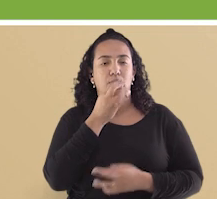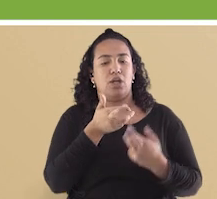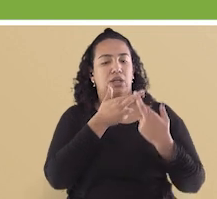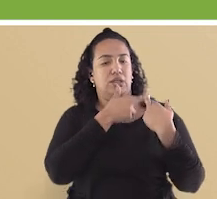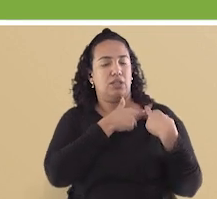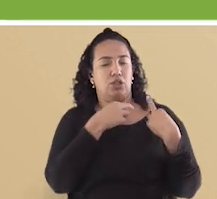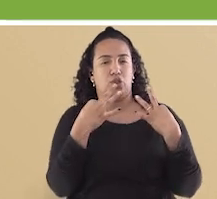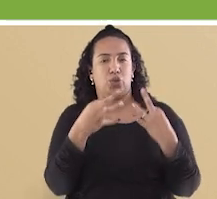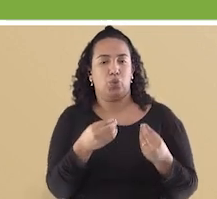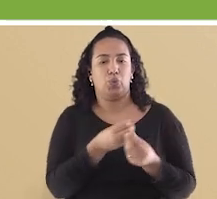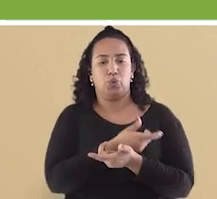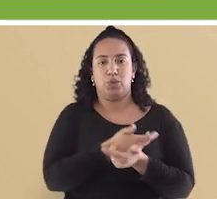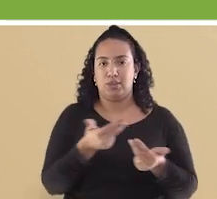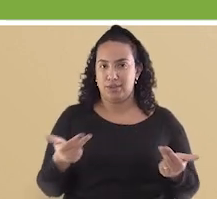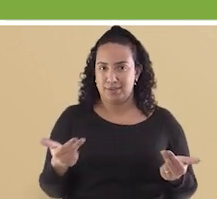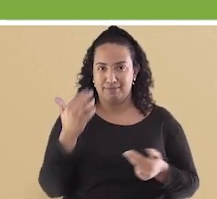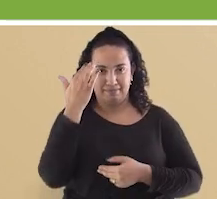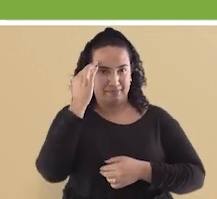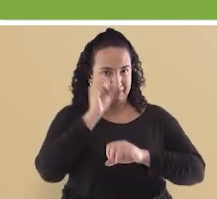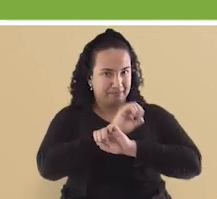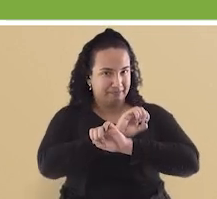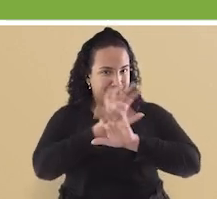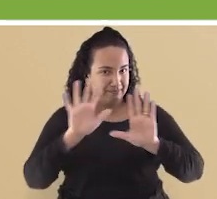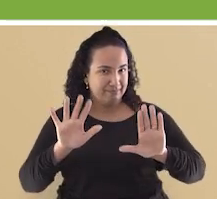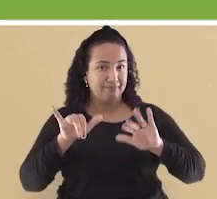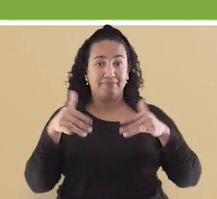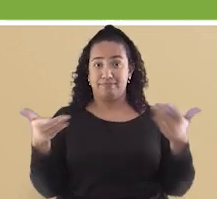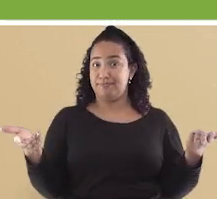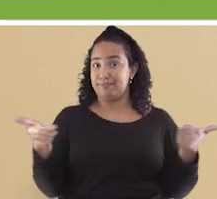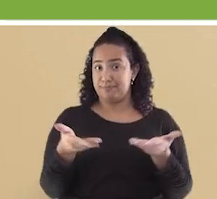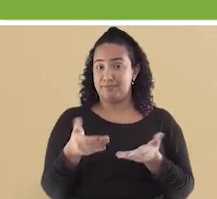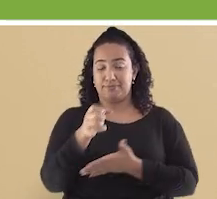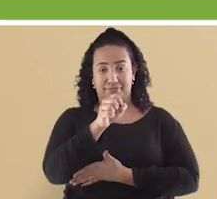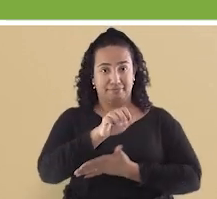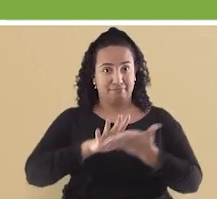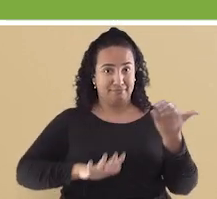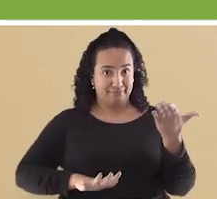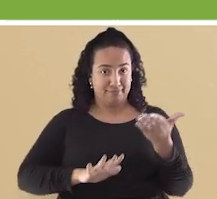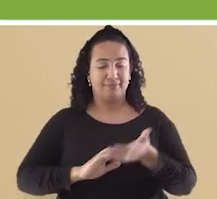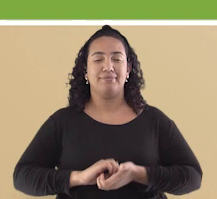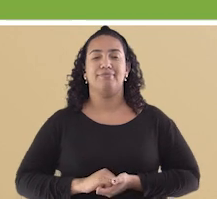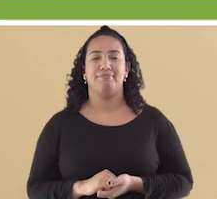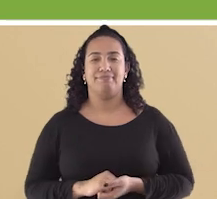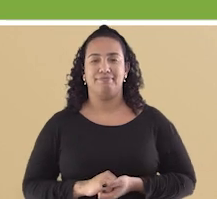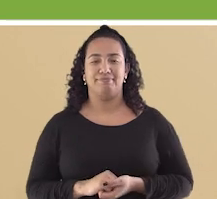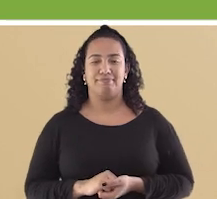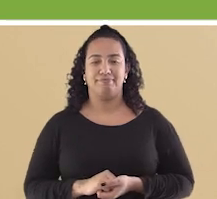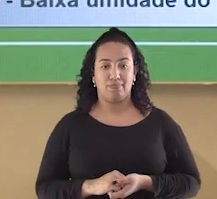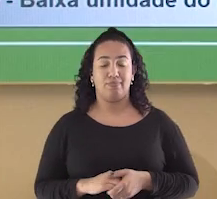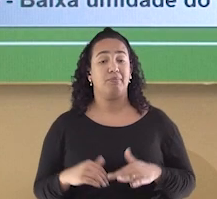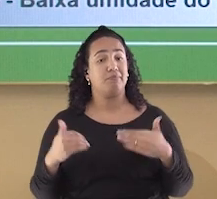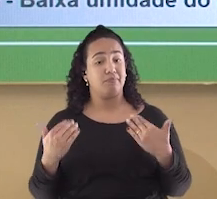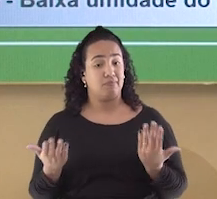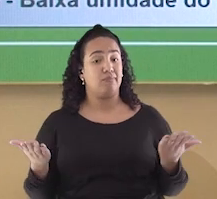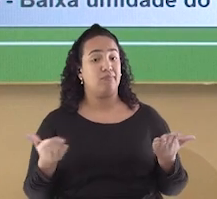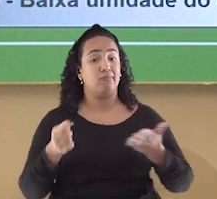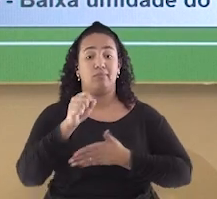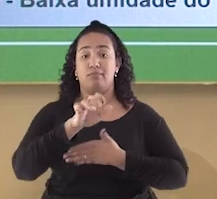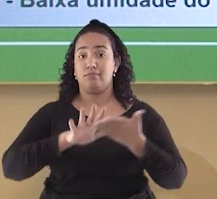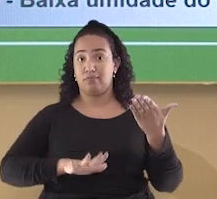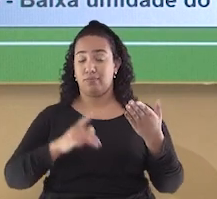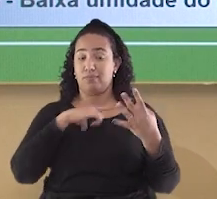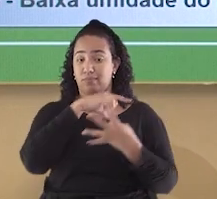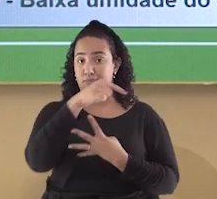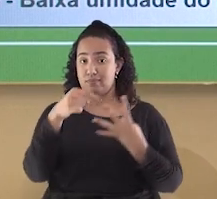abaixo, identifique cada estação por suas características, relacionando seu nome, correto? E aí,